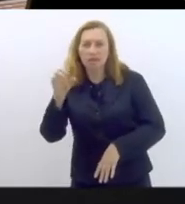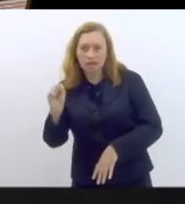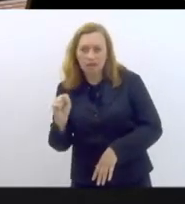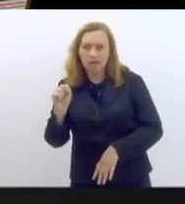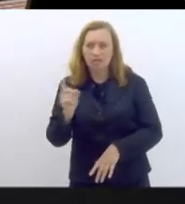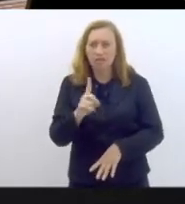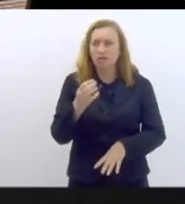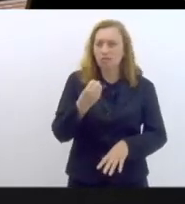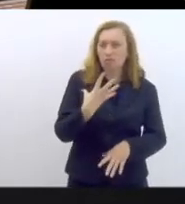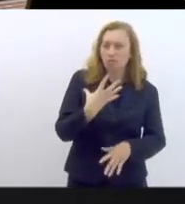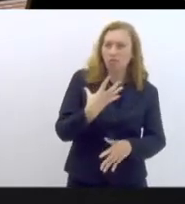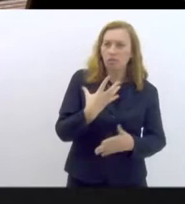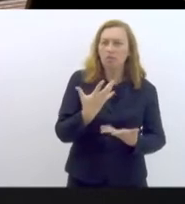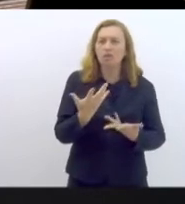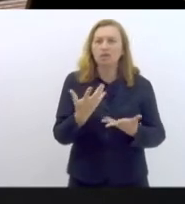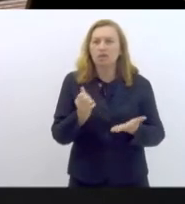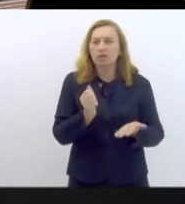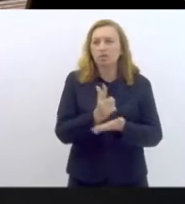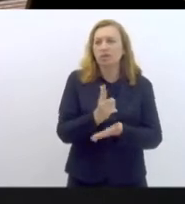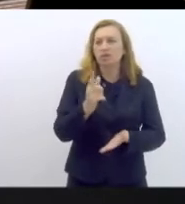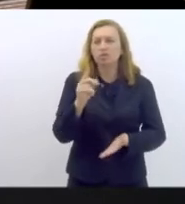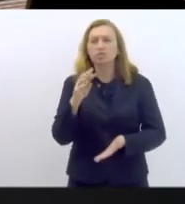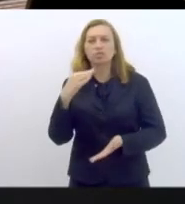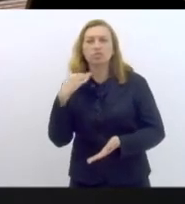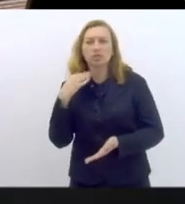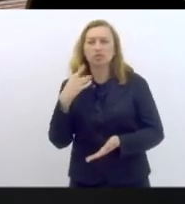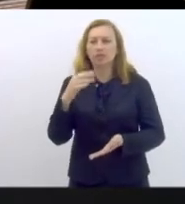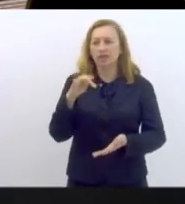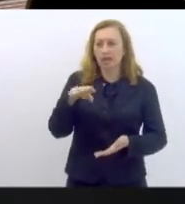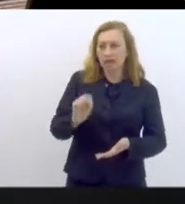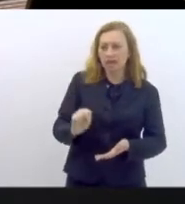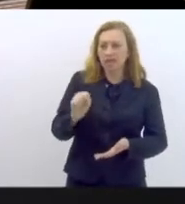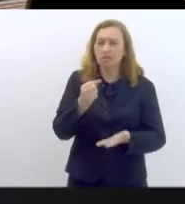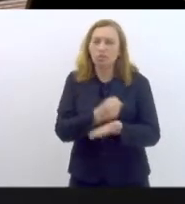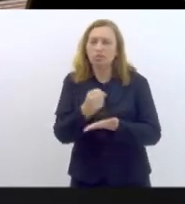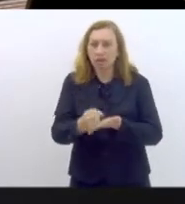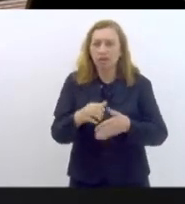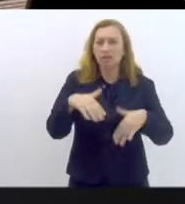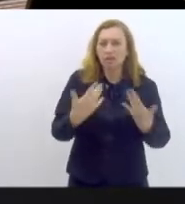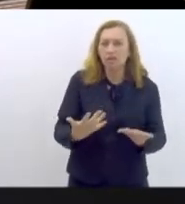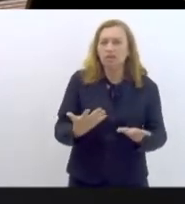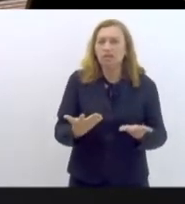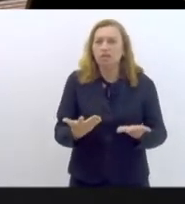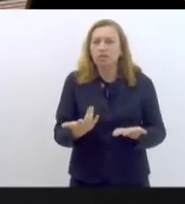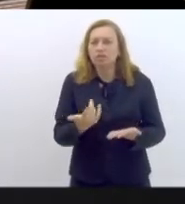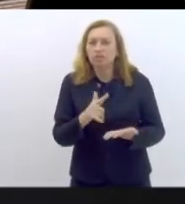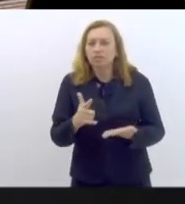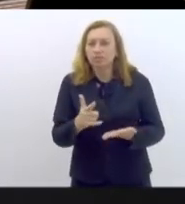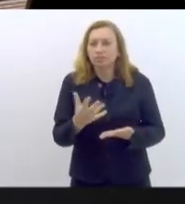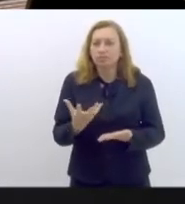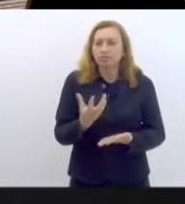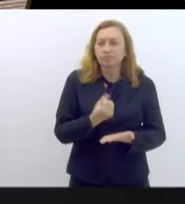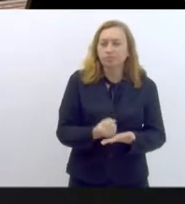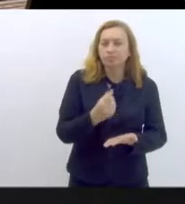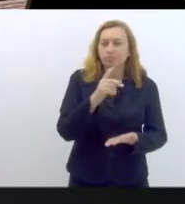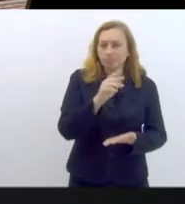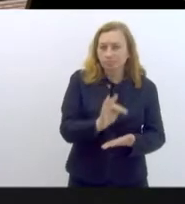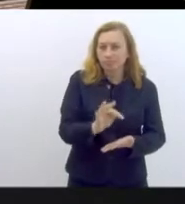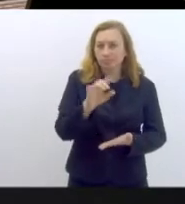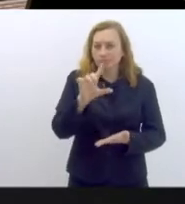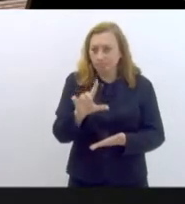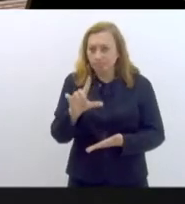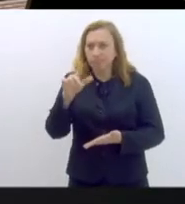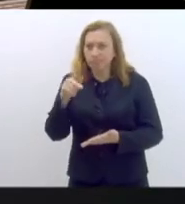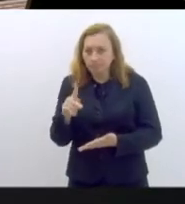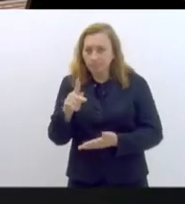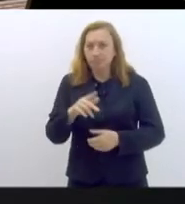vantajoso assim hoje em dia, por exemplo, assinar com o próprio BNDES algum contrato. Né, e nesse caso também não adotar a TLP.